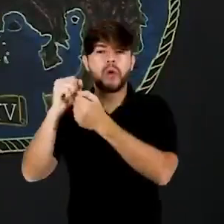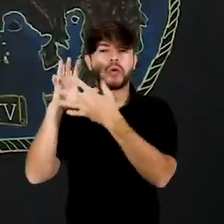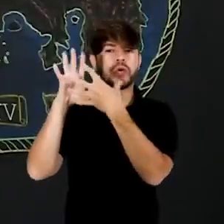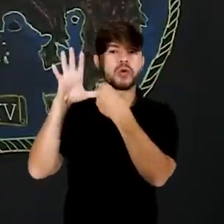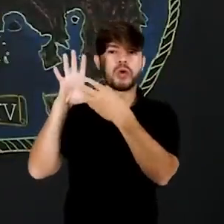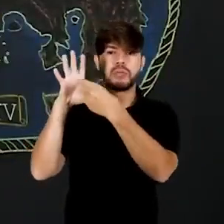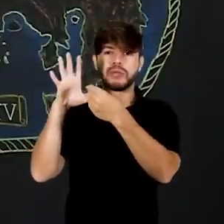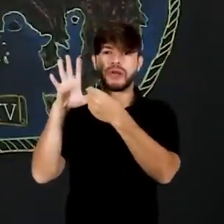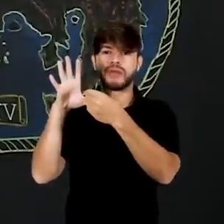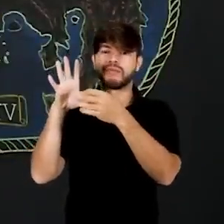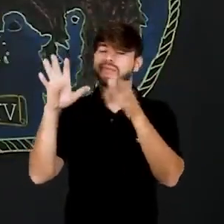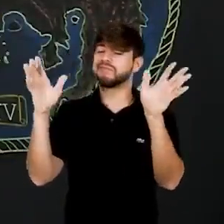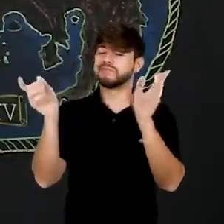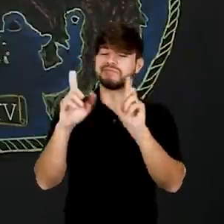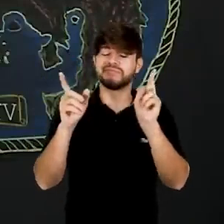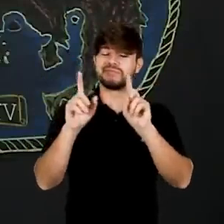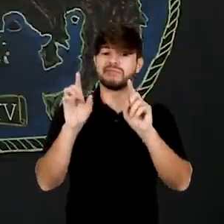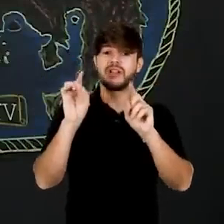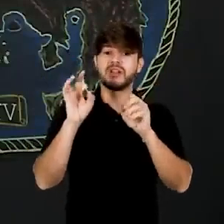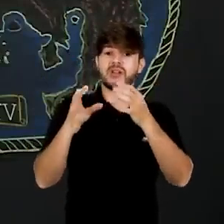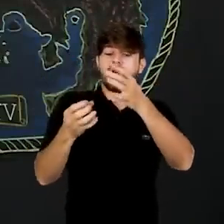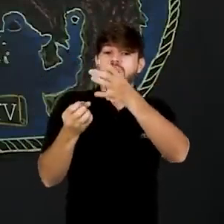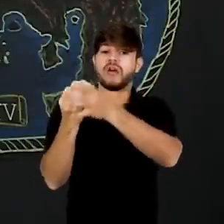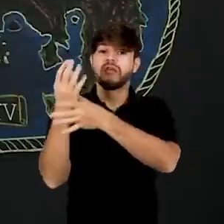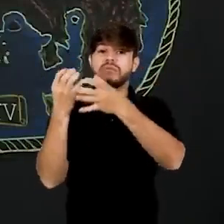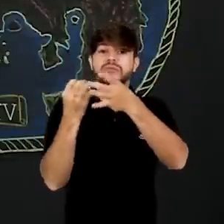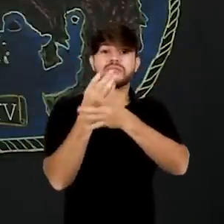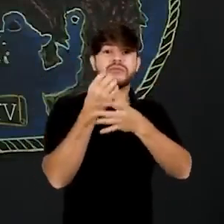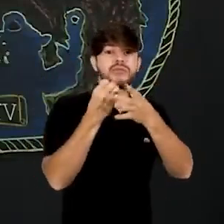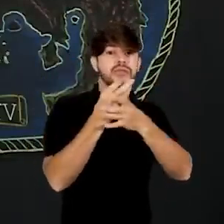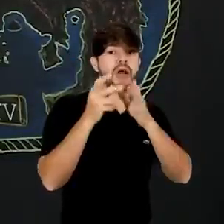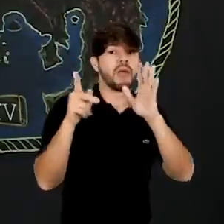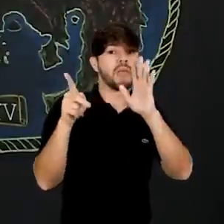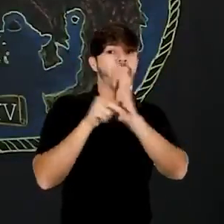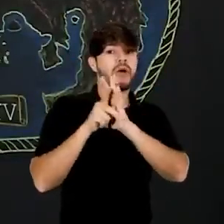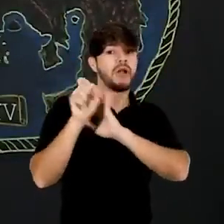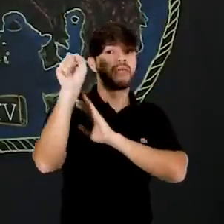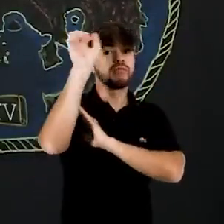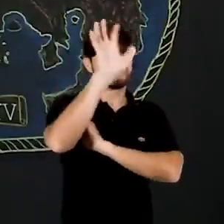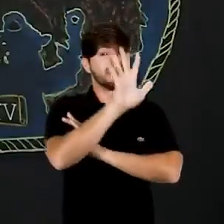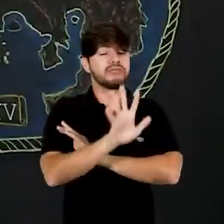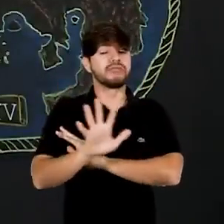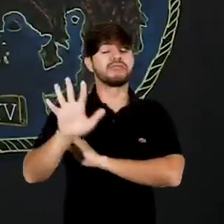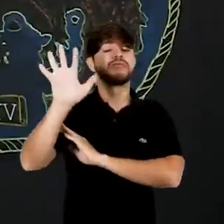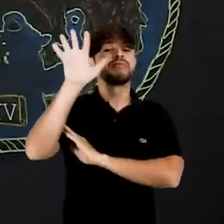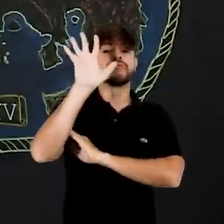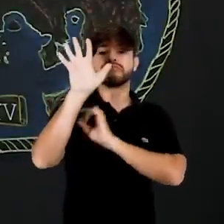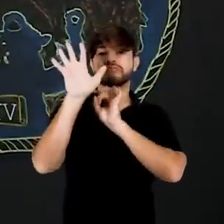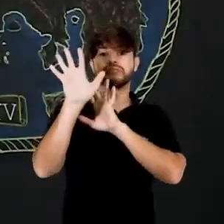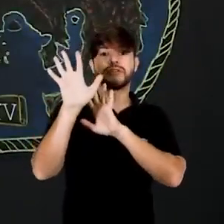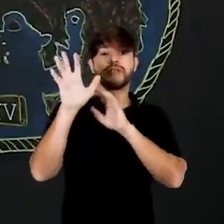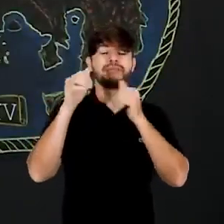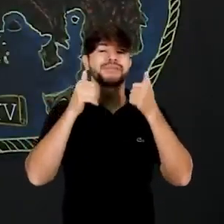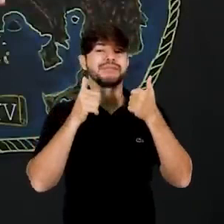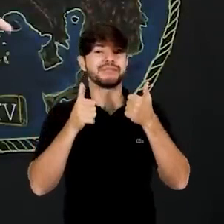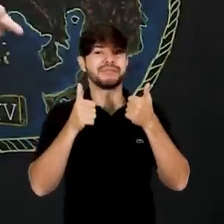não é bem assim que funciona. Isso é uma construção do ponto de vista desses que foram colonizadores.